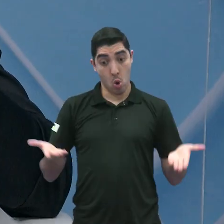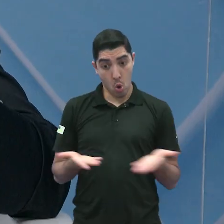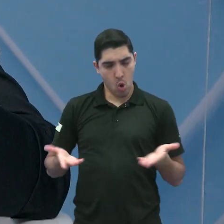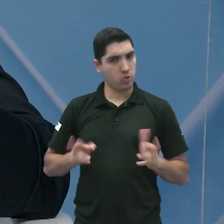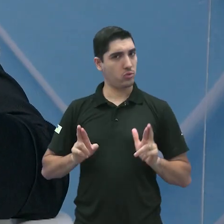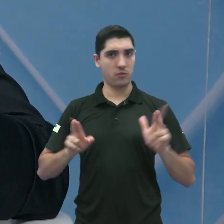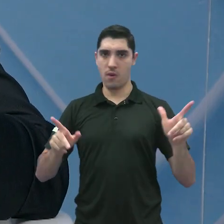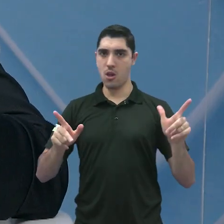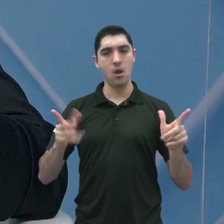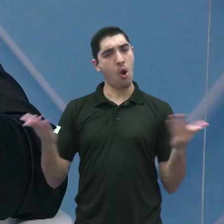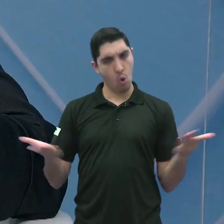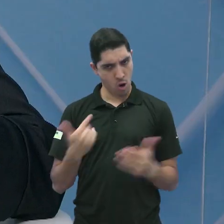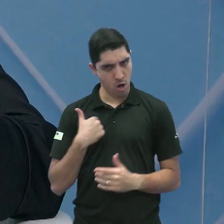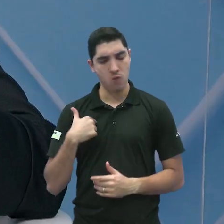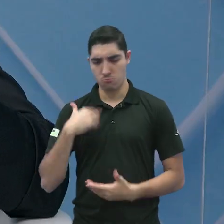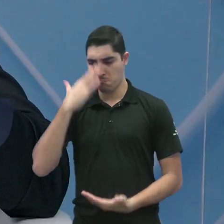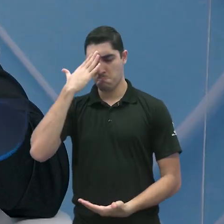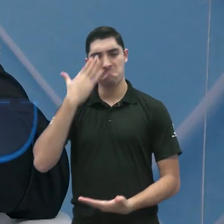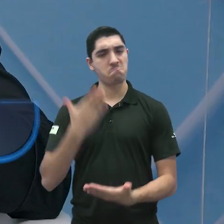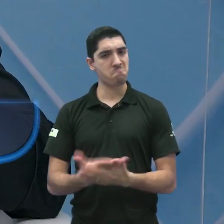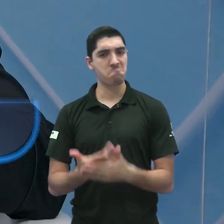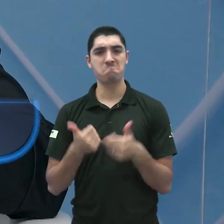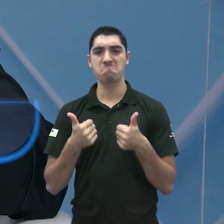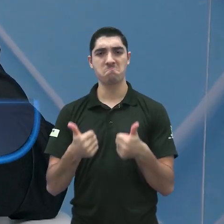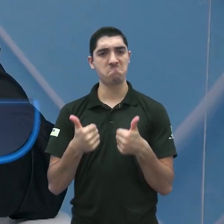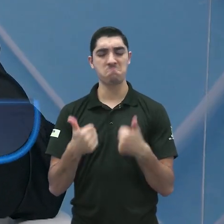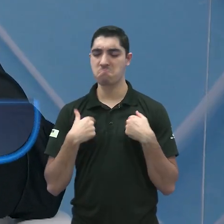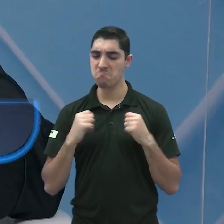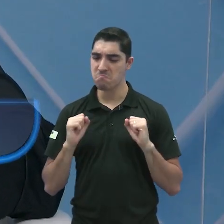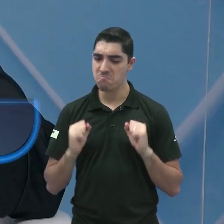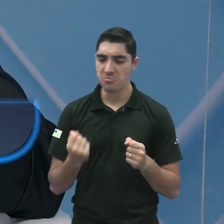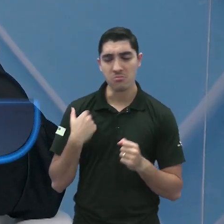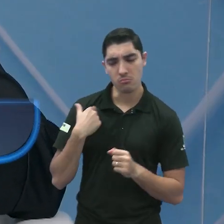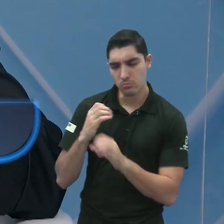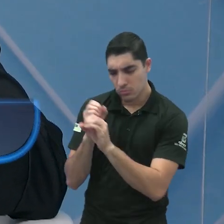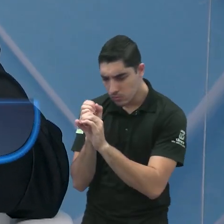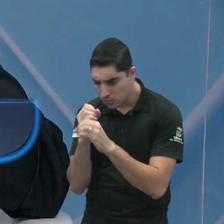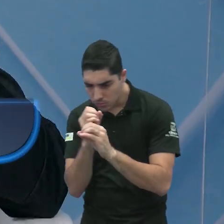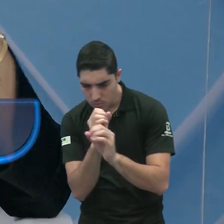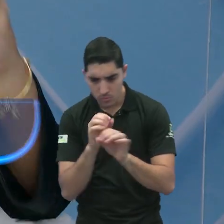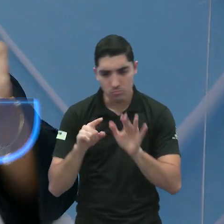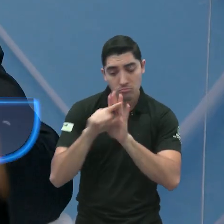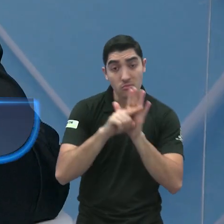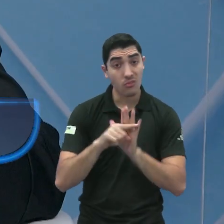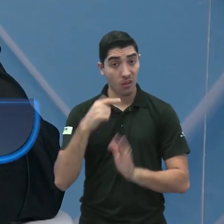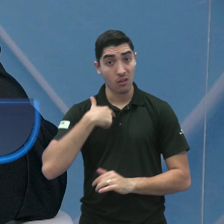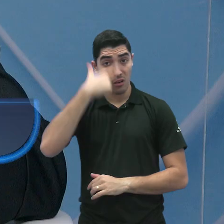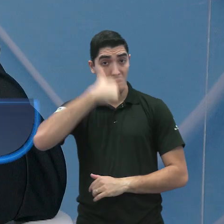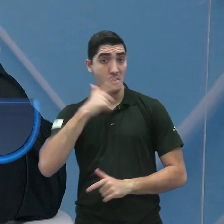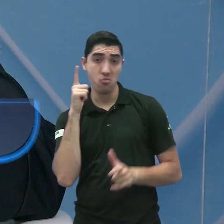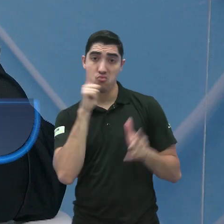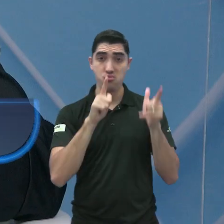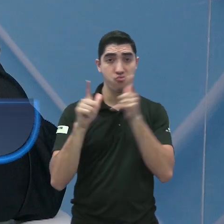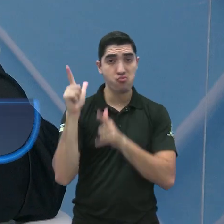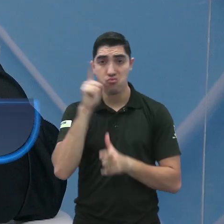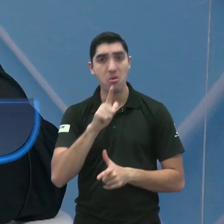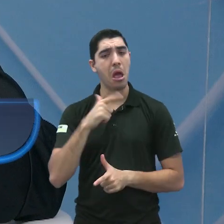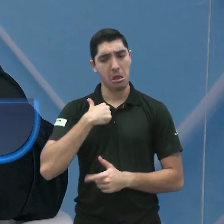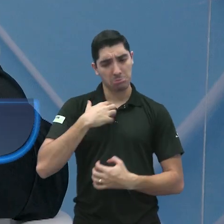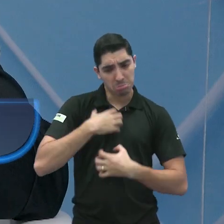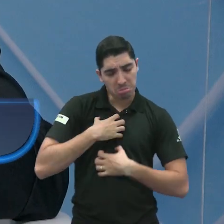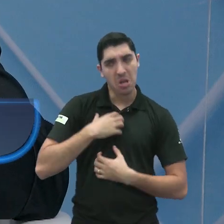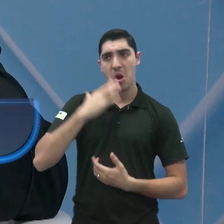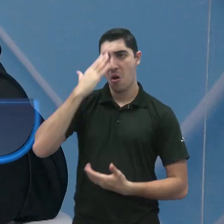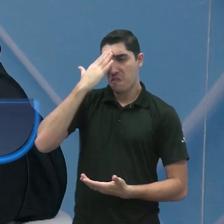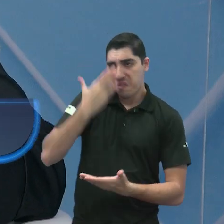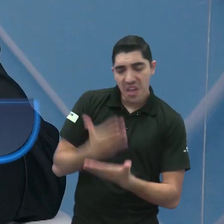mais confiante dentro do laboratório, porque eu consegui ganhar meu espaço, eu adquiri